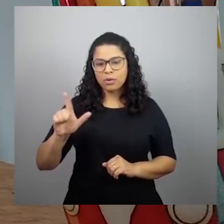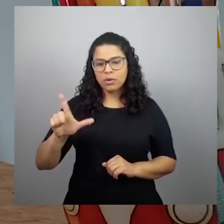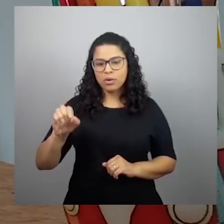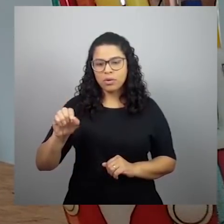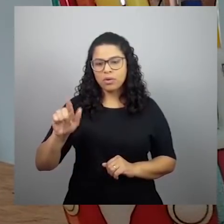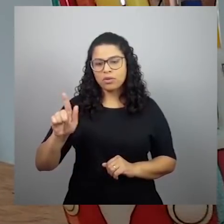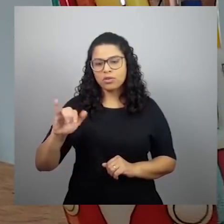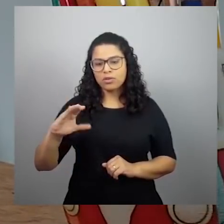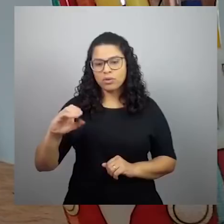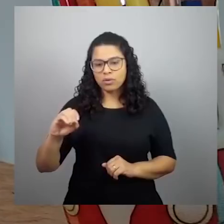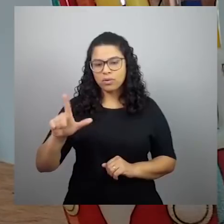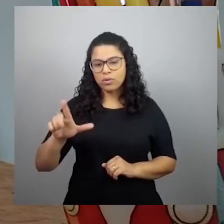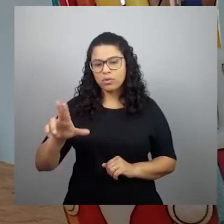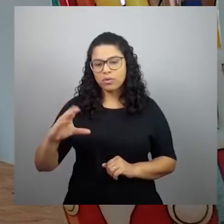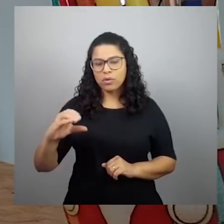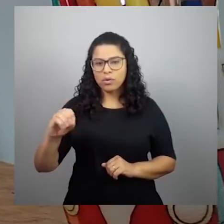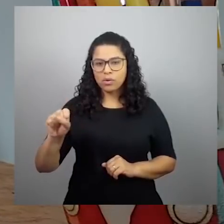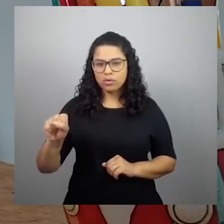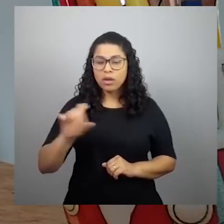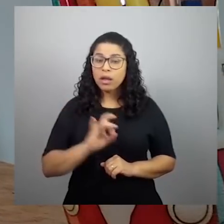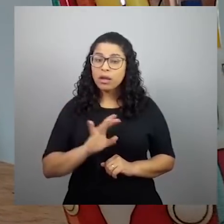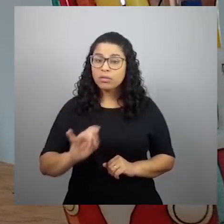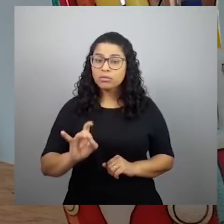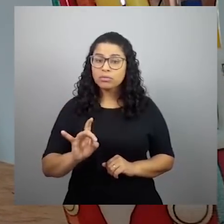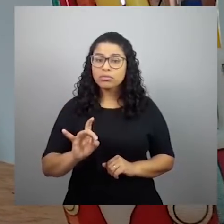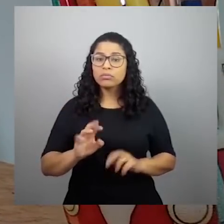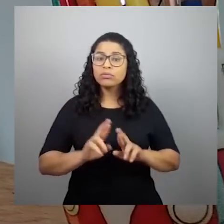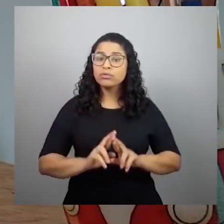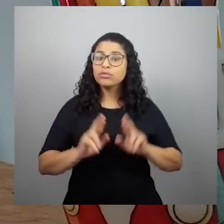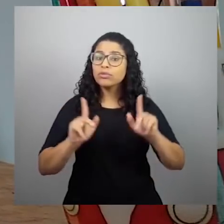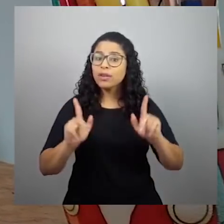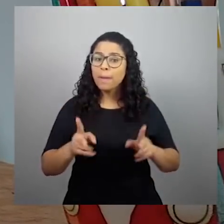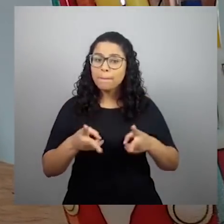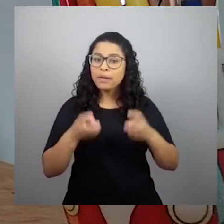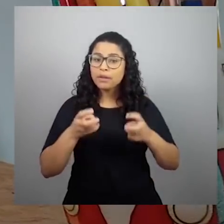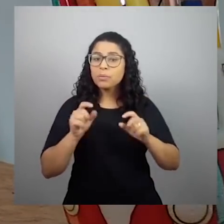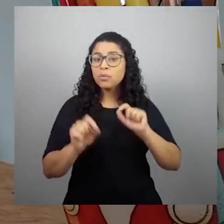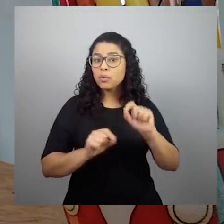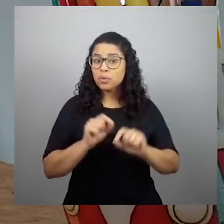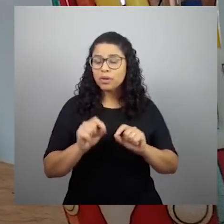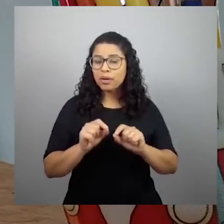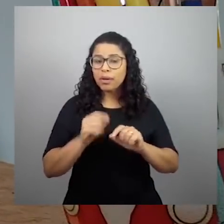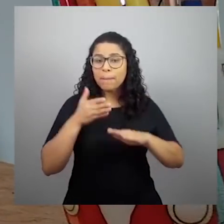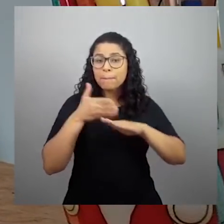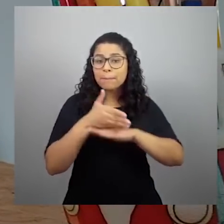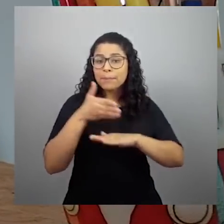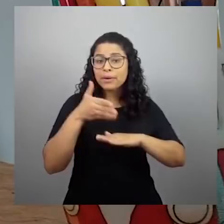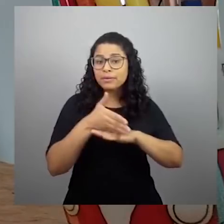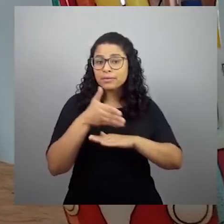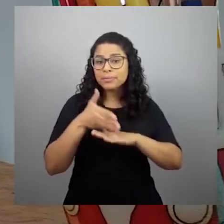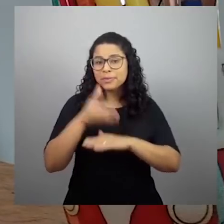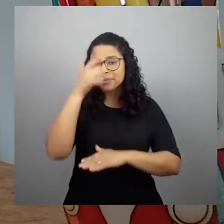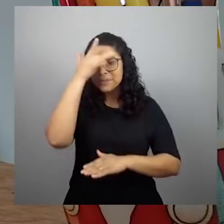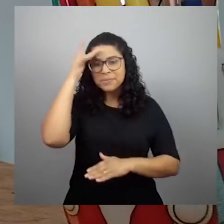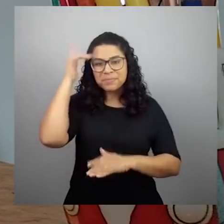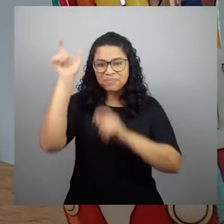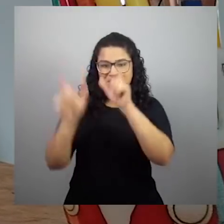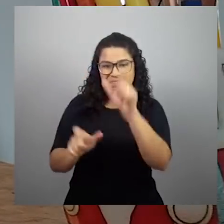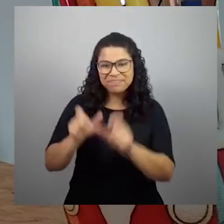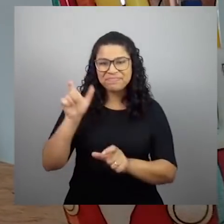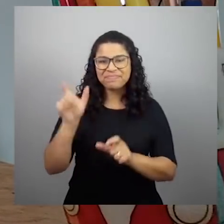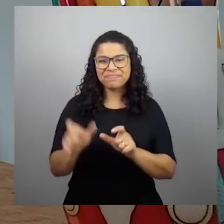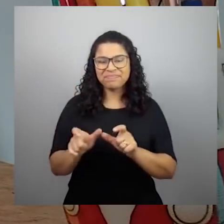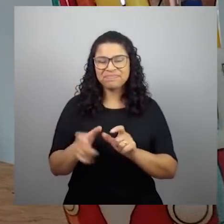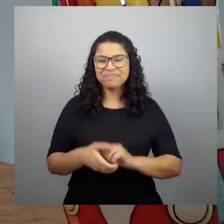um tem uma temática, mas vocês percebem que essa companhia trabalha muito com essa ideia da participação do